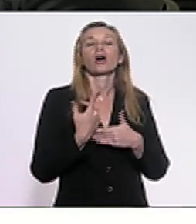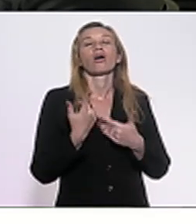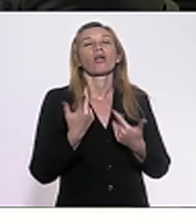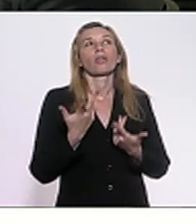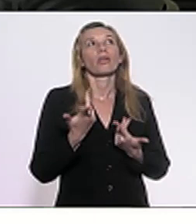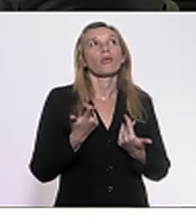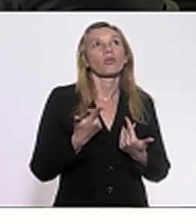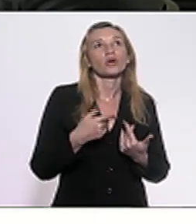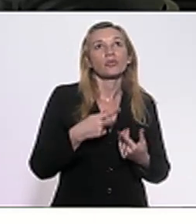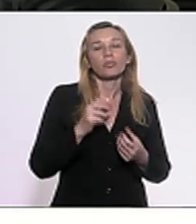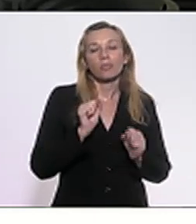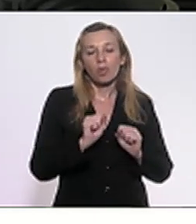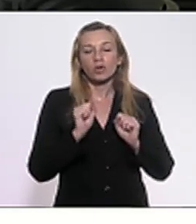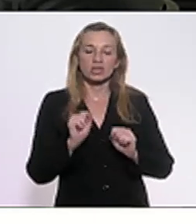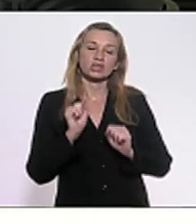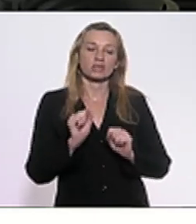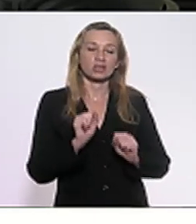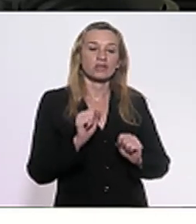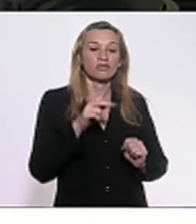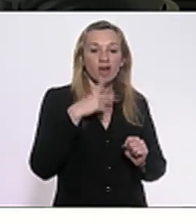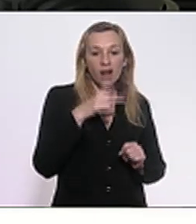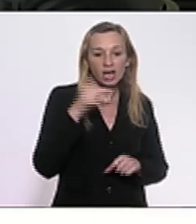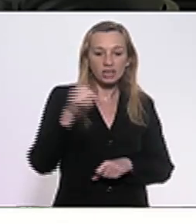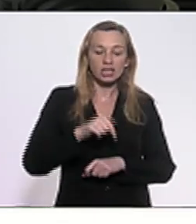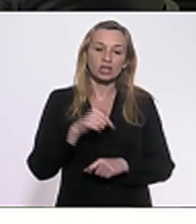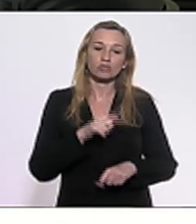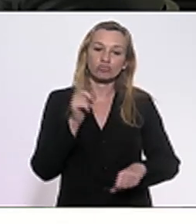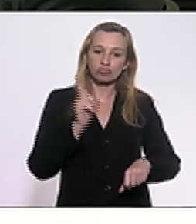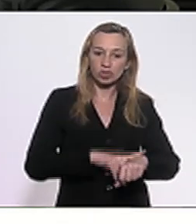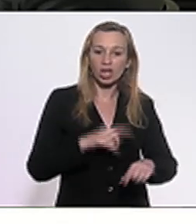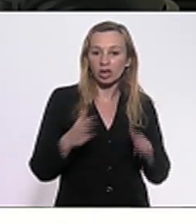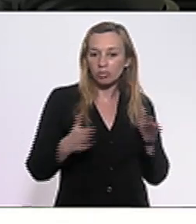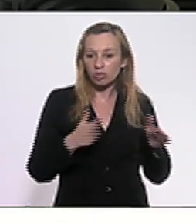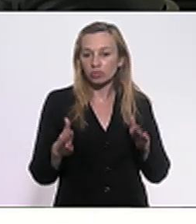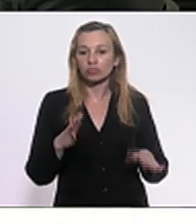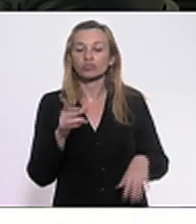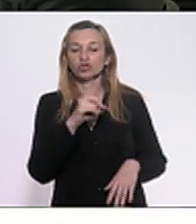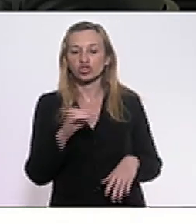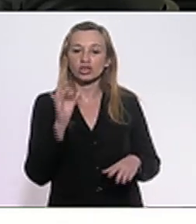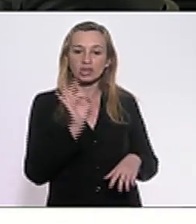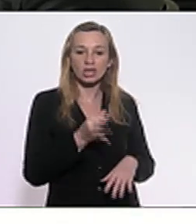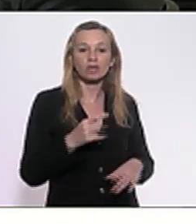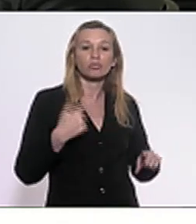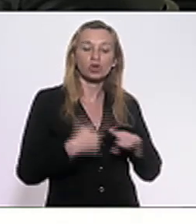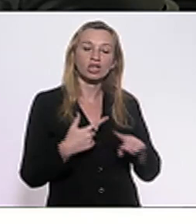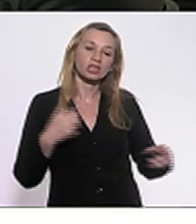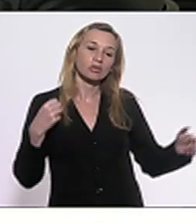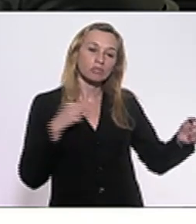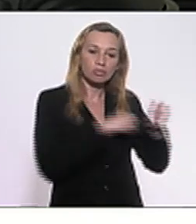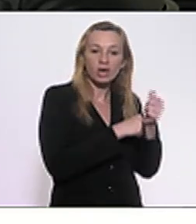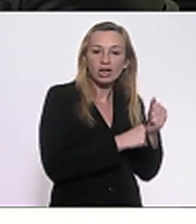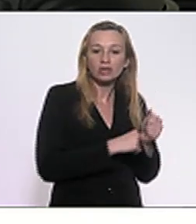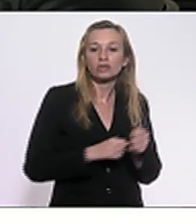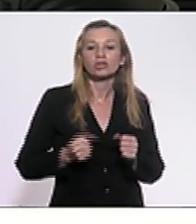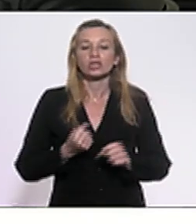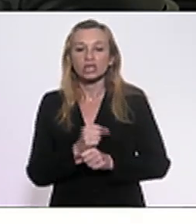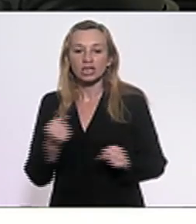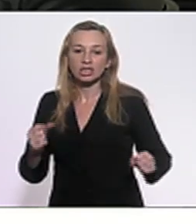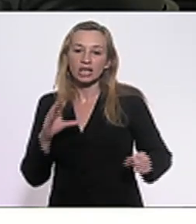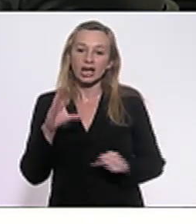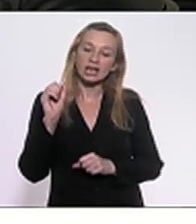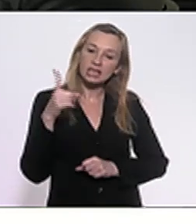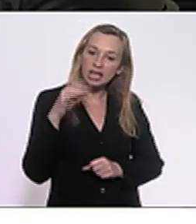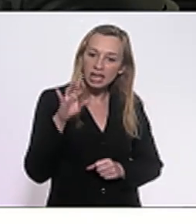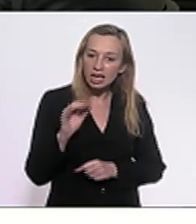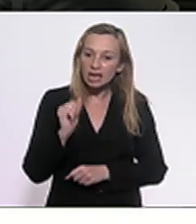possa ser colocado aqui com um prazo, com uma data específica, porque tem um impacto muito grande nas cadeias, né? Os